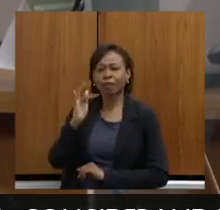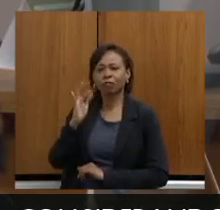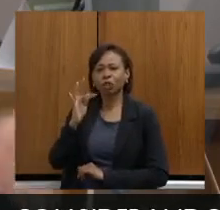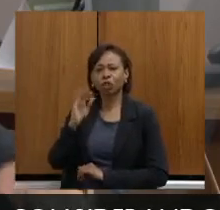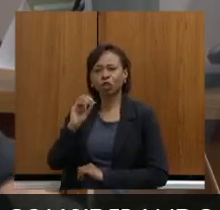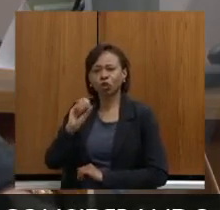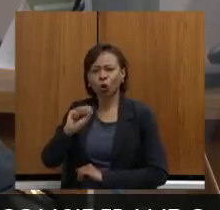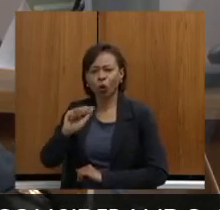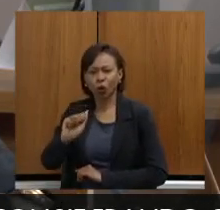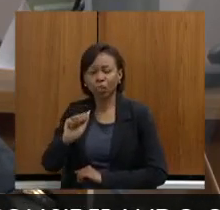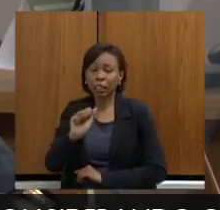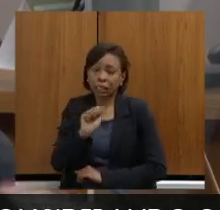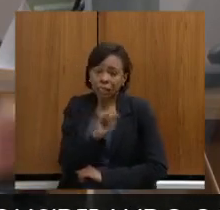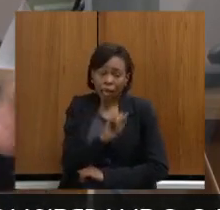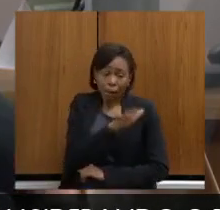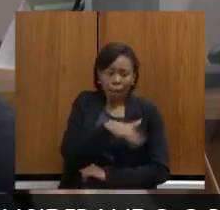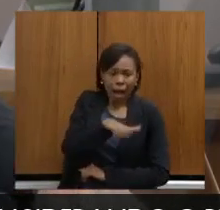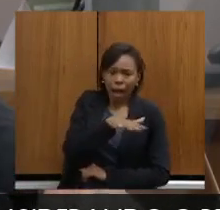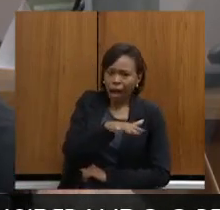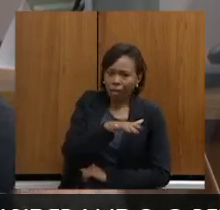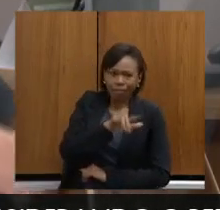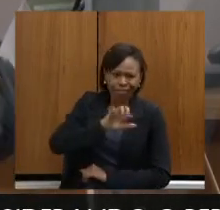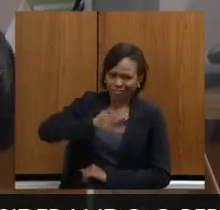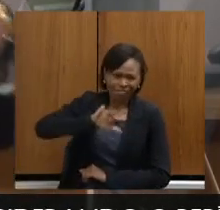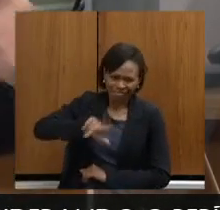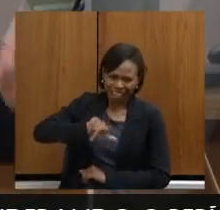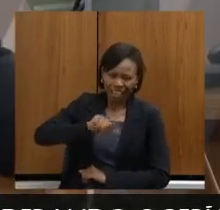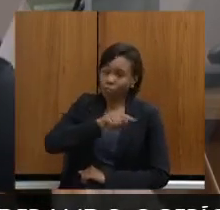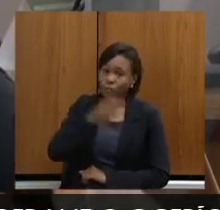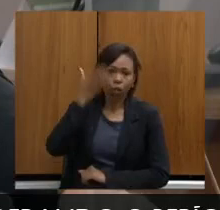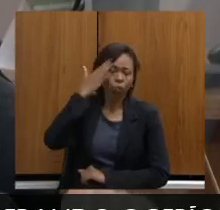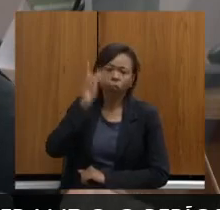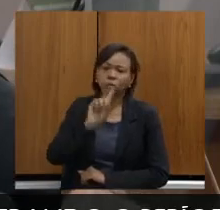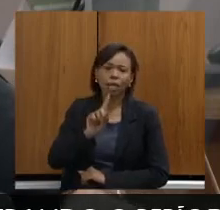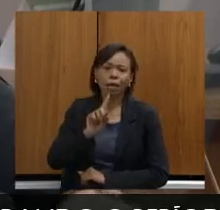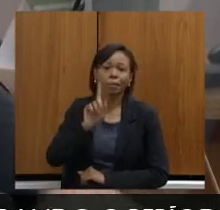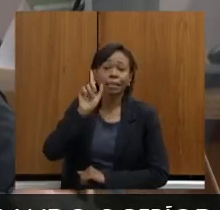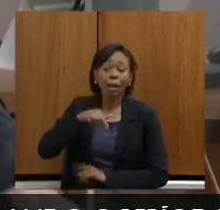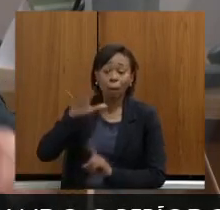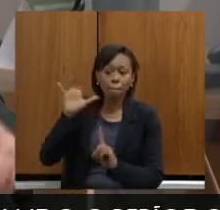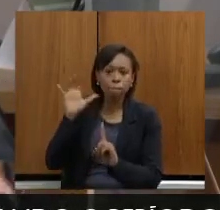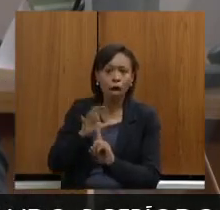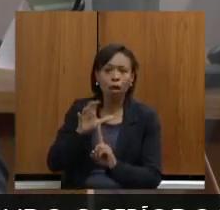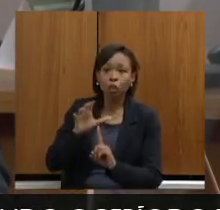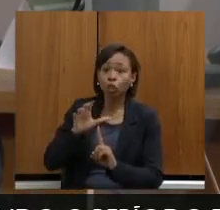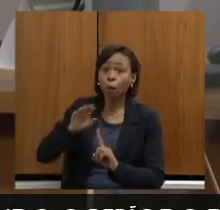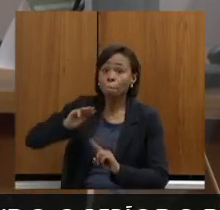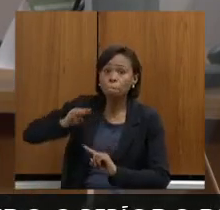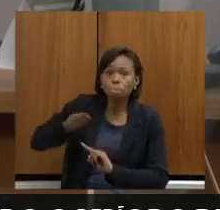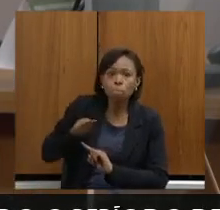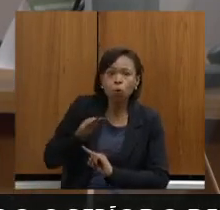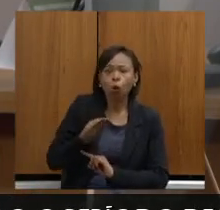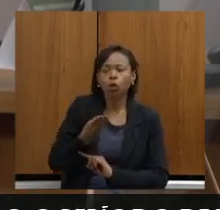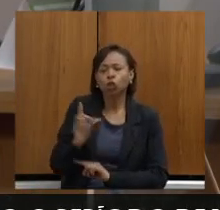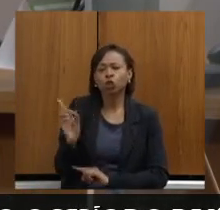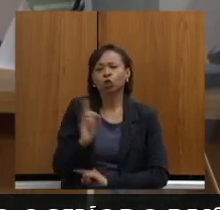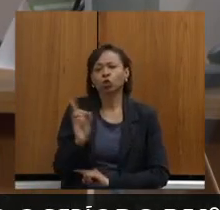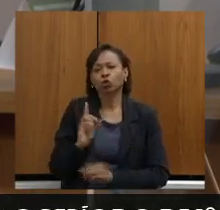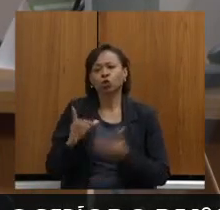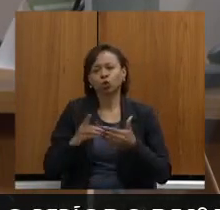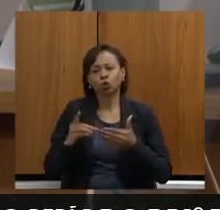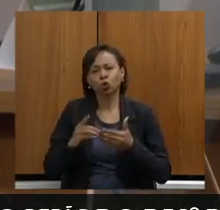tem a dimensão do impacto econômico de Milhões de Dólares que isso causará na nossa